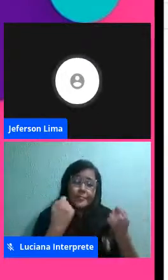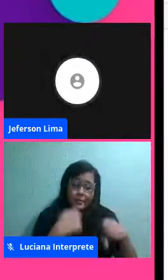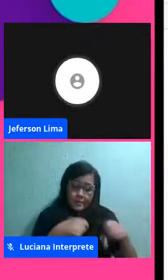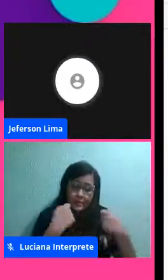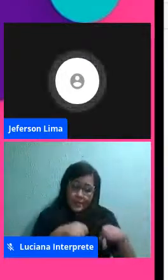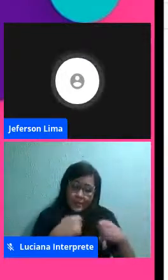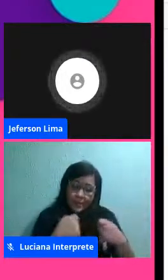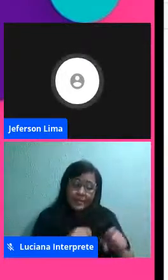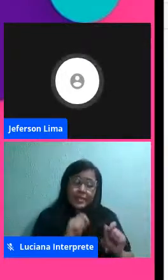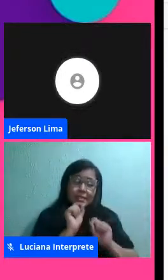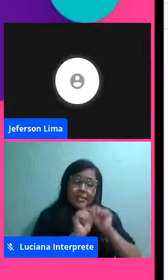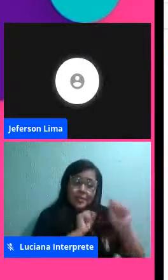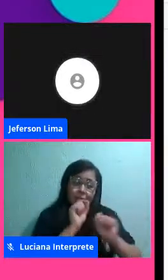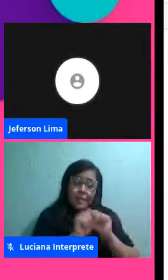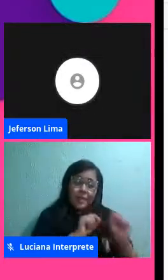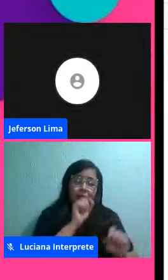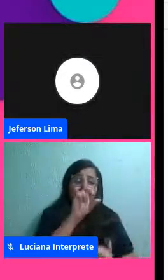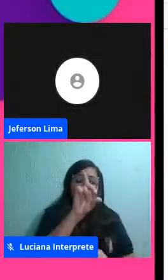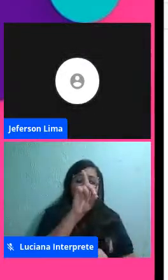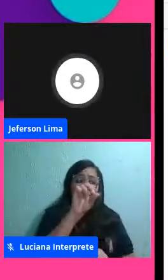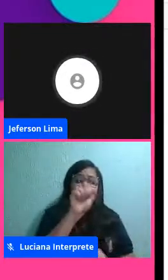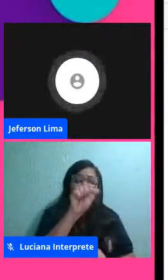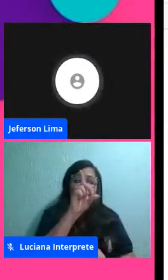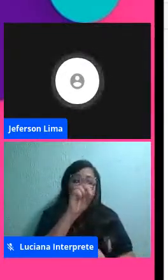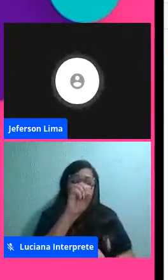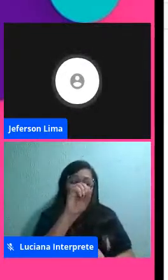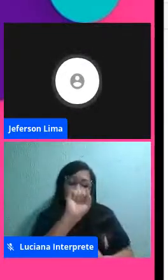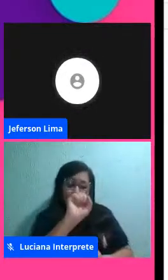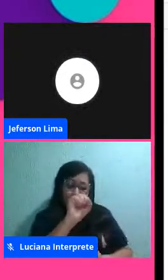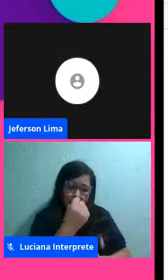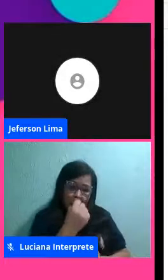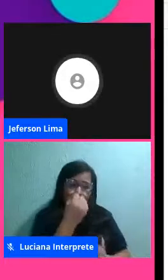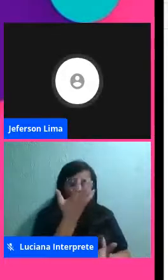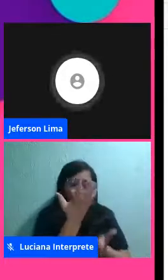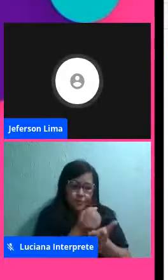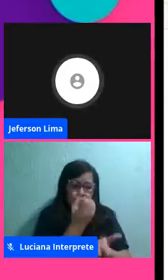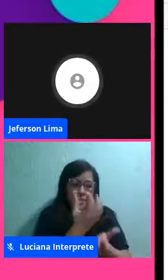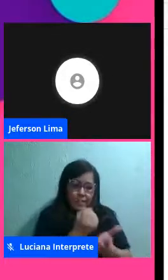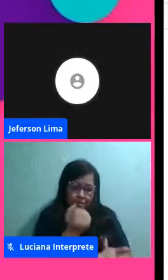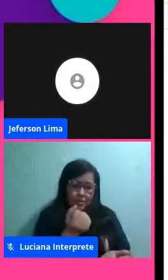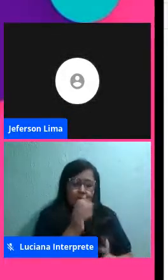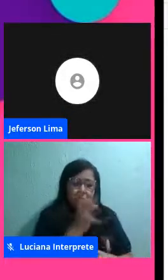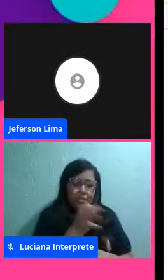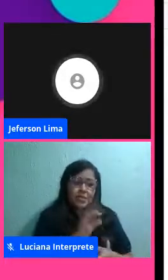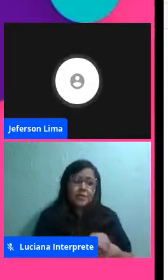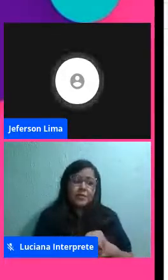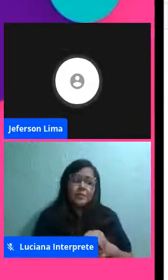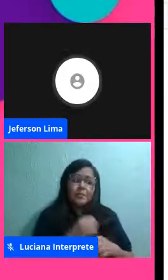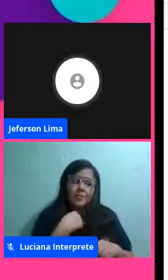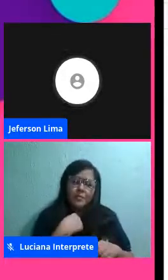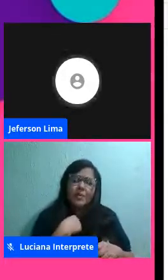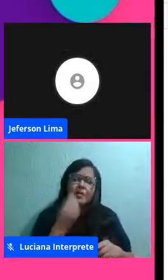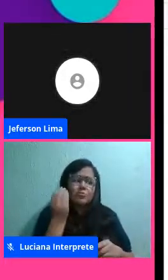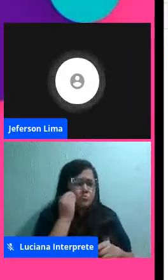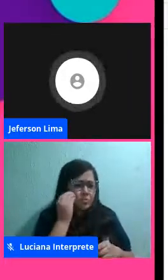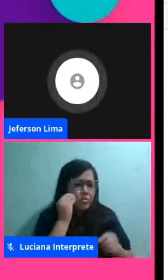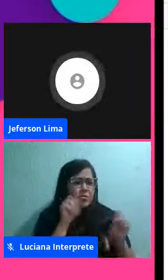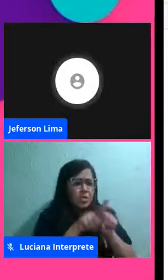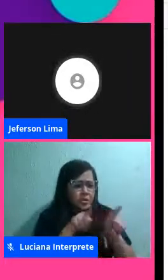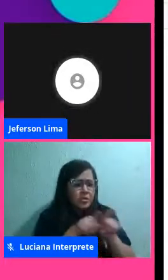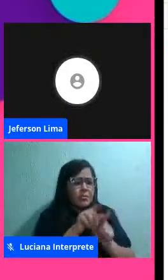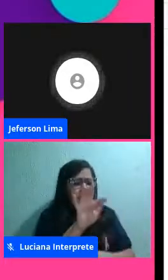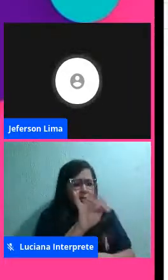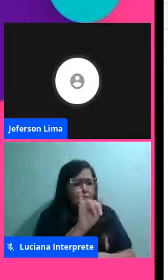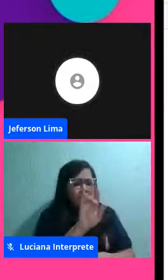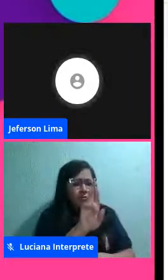quer receber dados do nosso dispositivo físico. Então, para a gente não perder tempo, a gente quer mostrar Firebase, a gente quer mostrar nosso sistema aqui, ao invés de eu